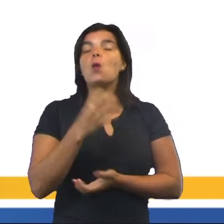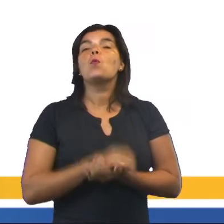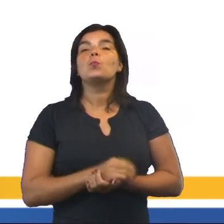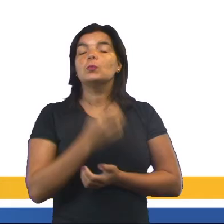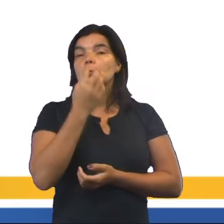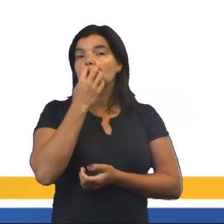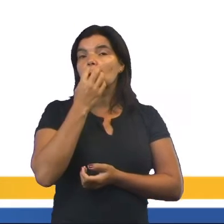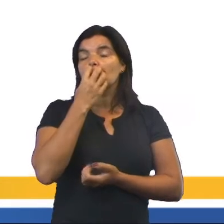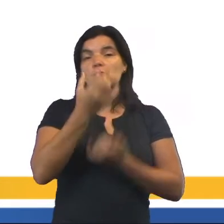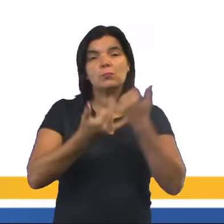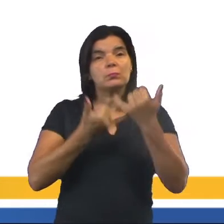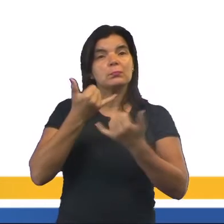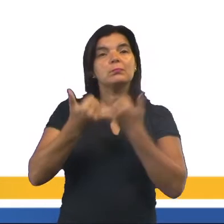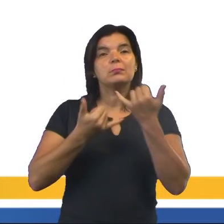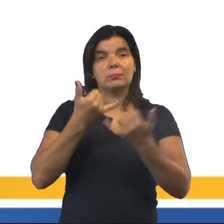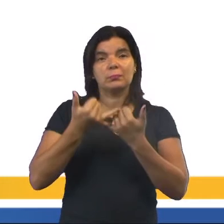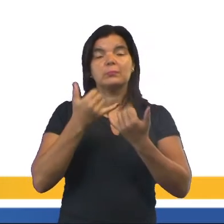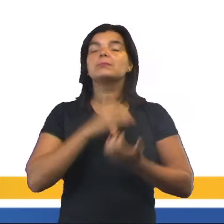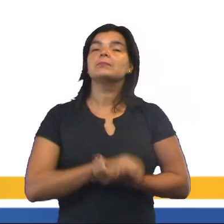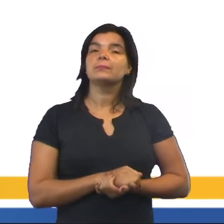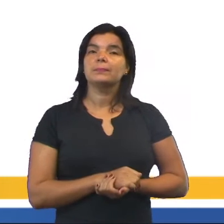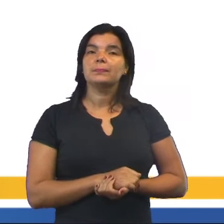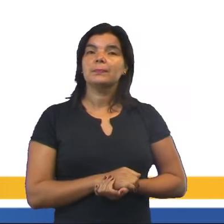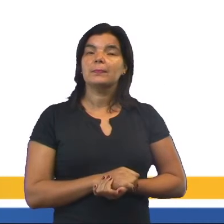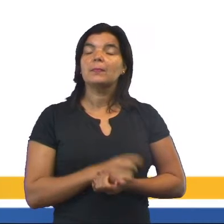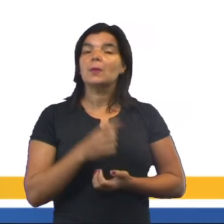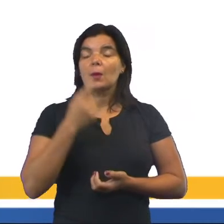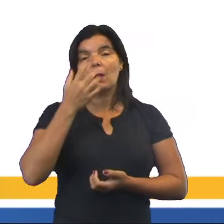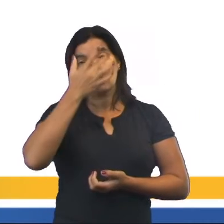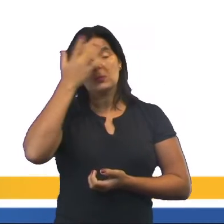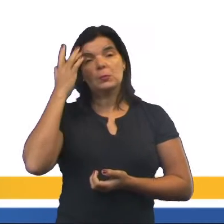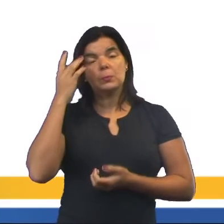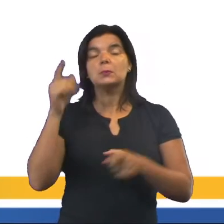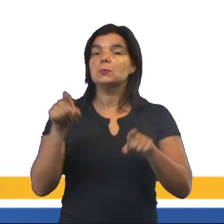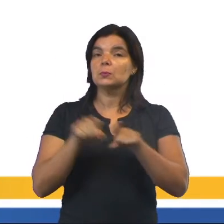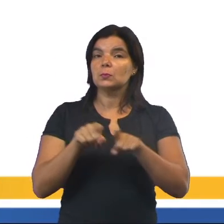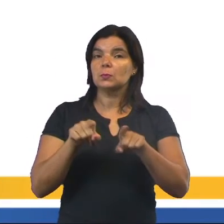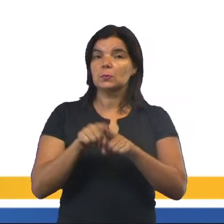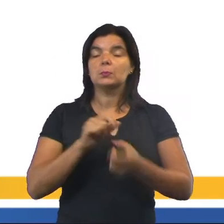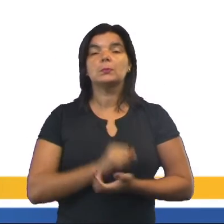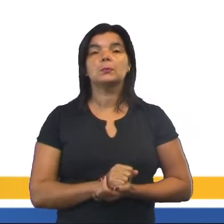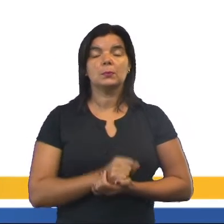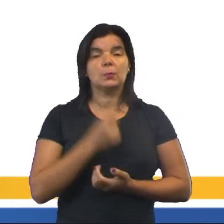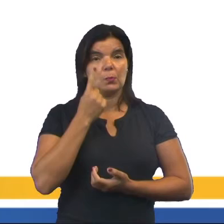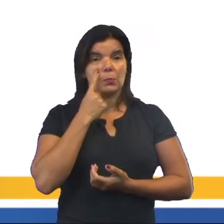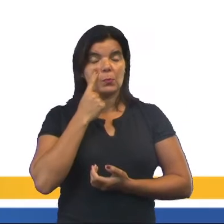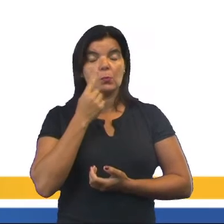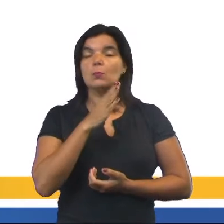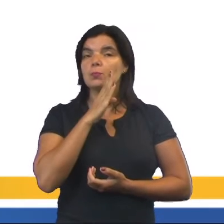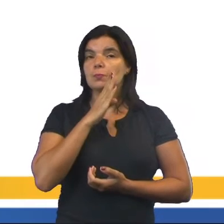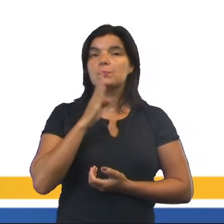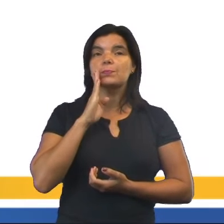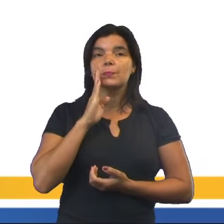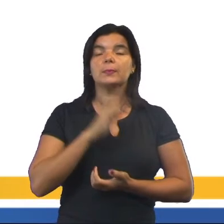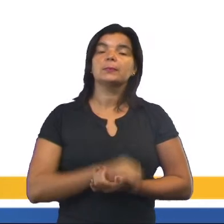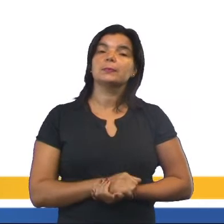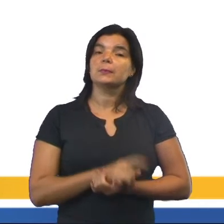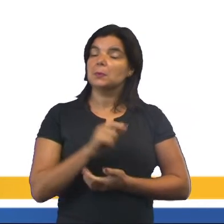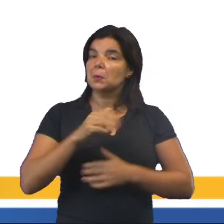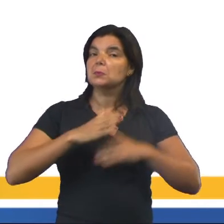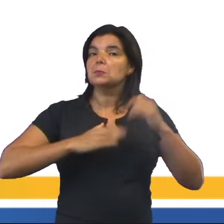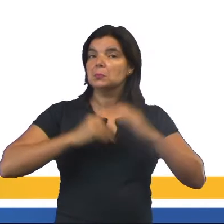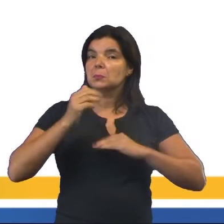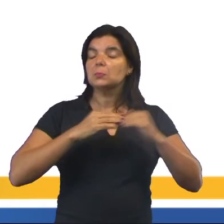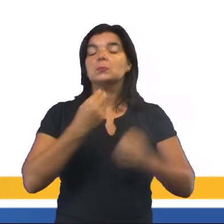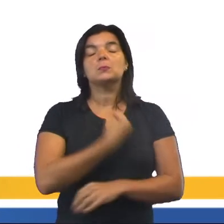cachorros brincarem, tá? E aí isso entretia as pessoas nos pubs, que são os bares. E aí era uma